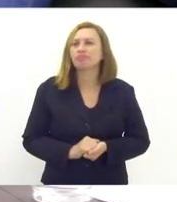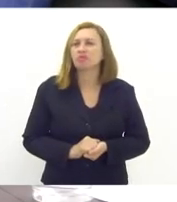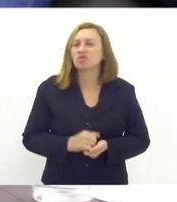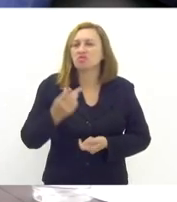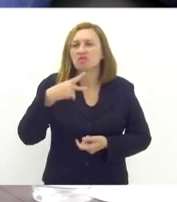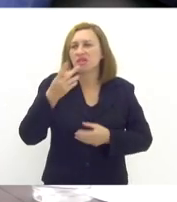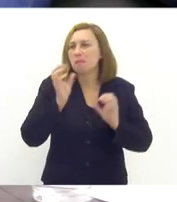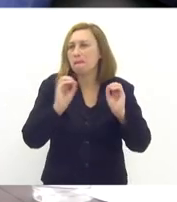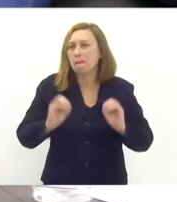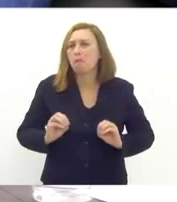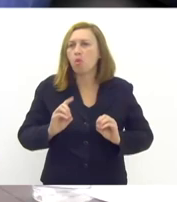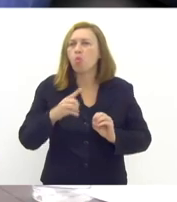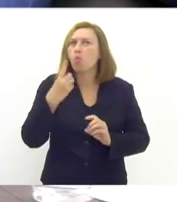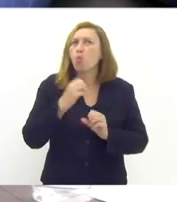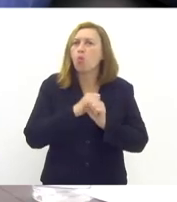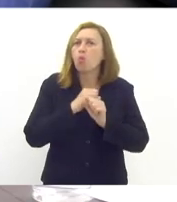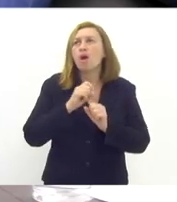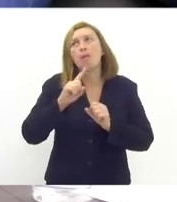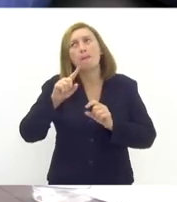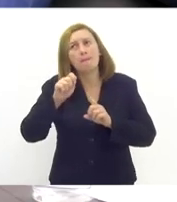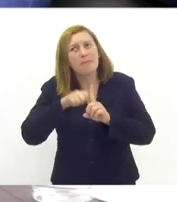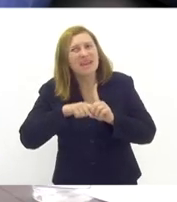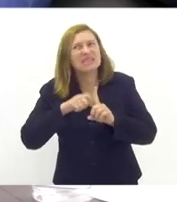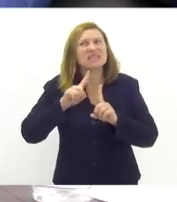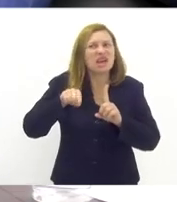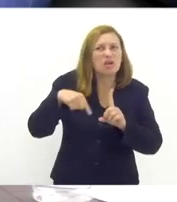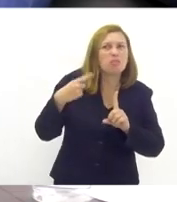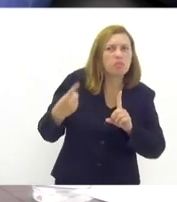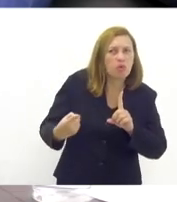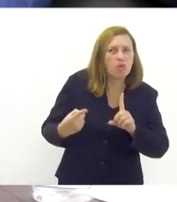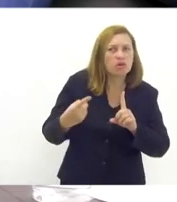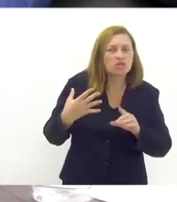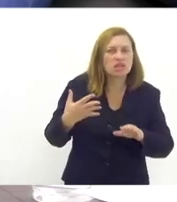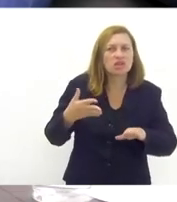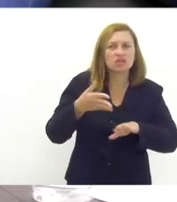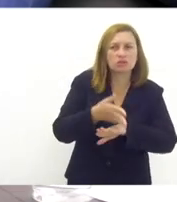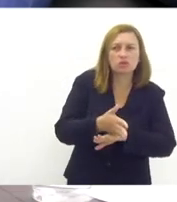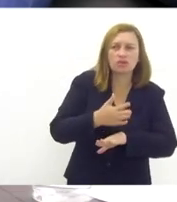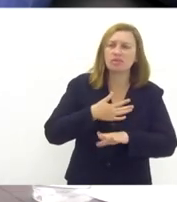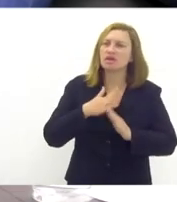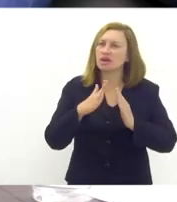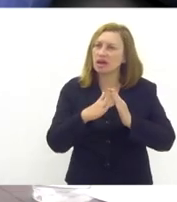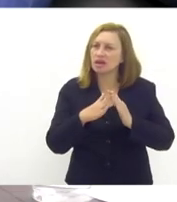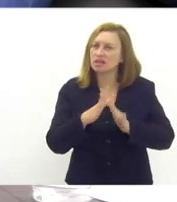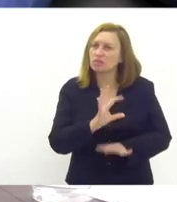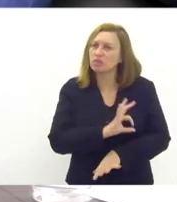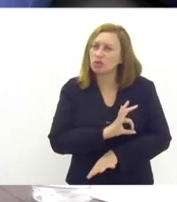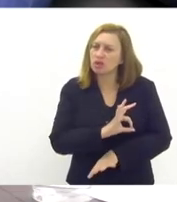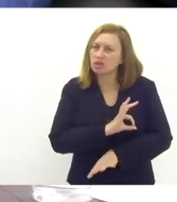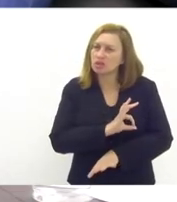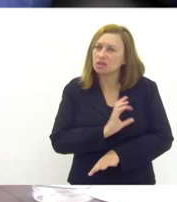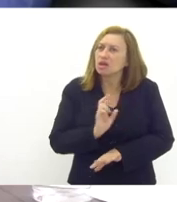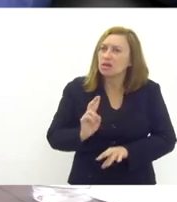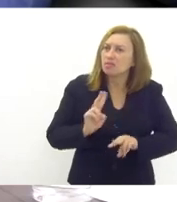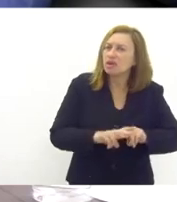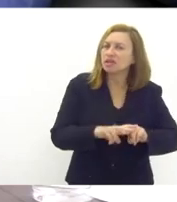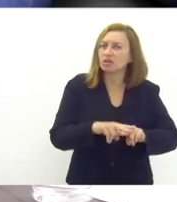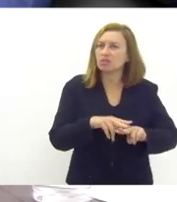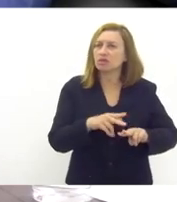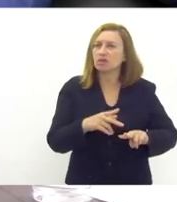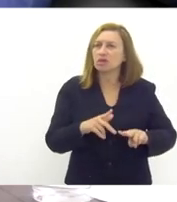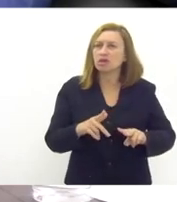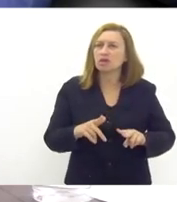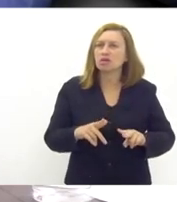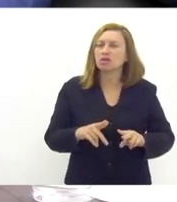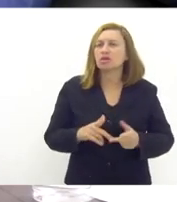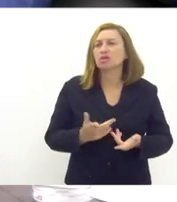E um ano depois, meses depois, a civil foi na minha casa e me efetuou a prisão. Mesmo modo operante